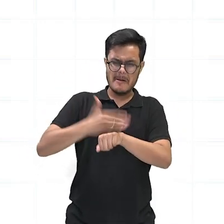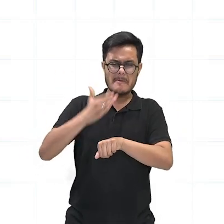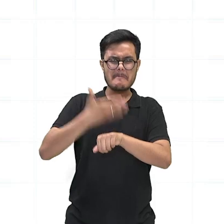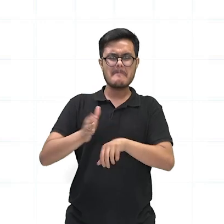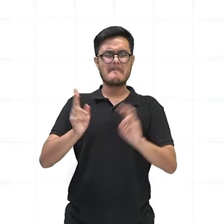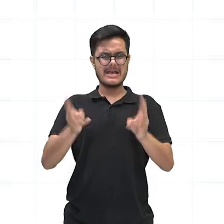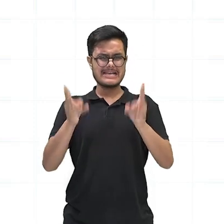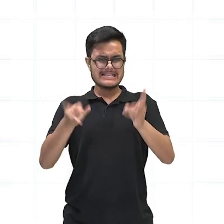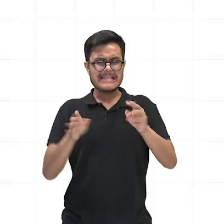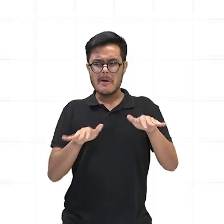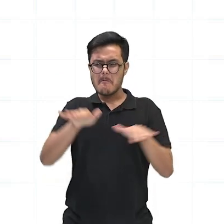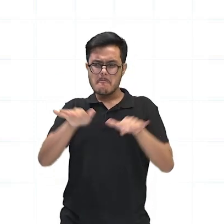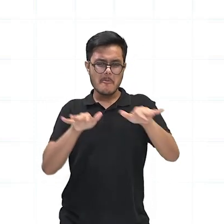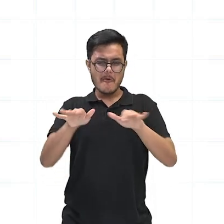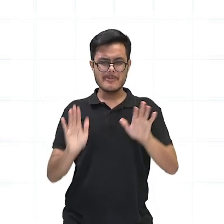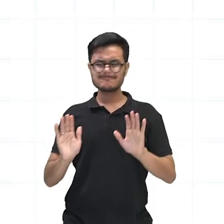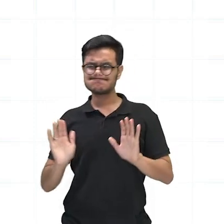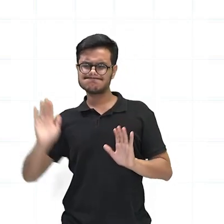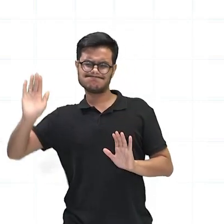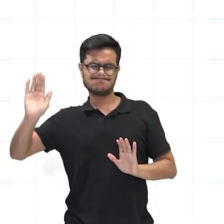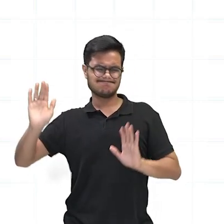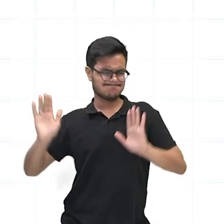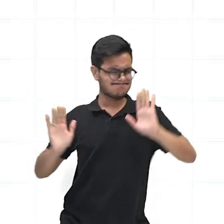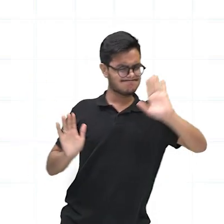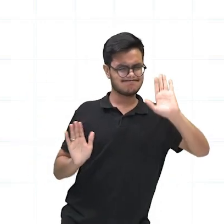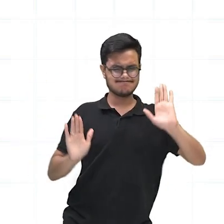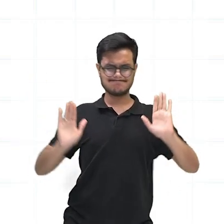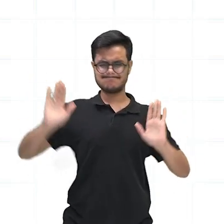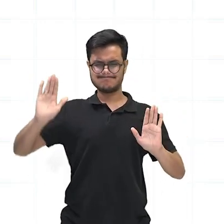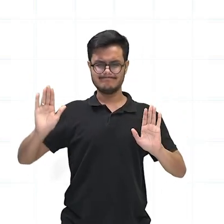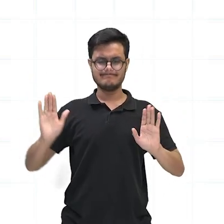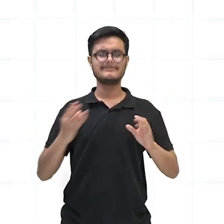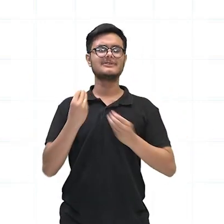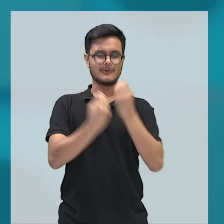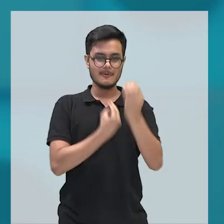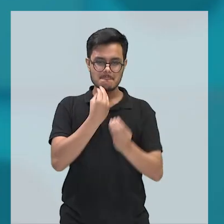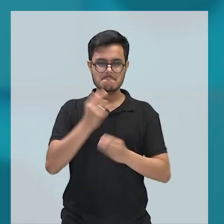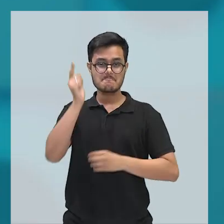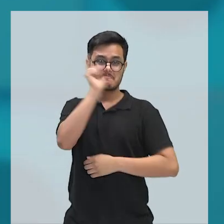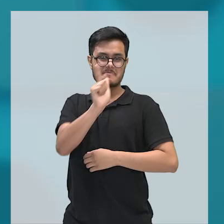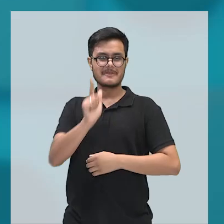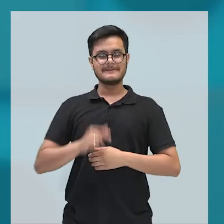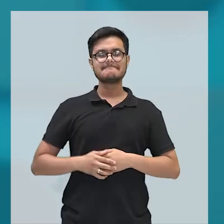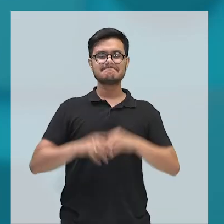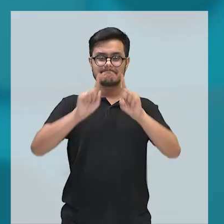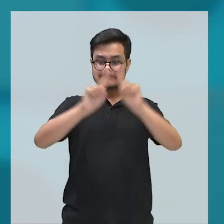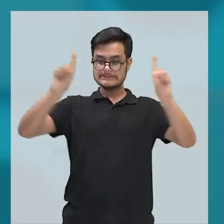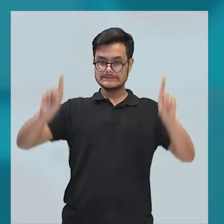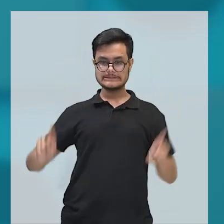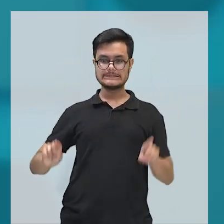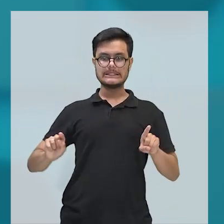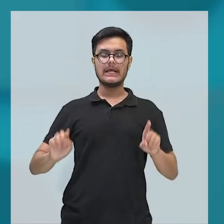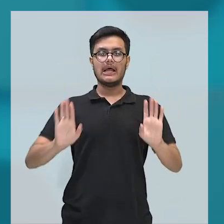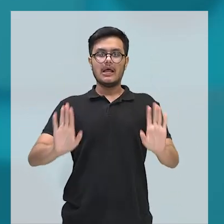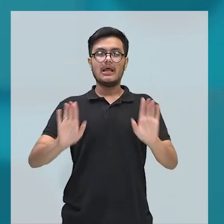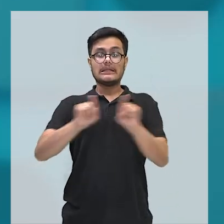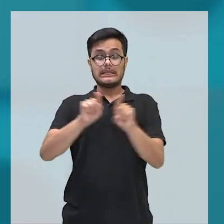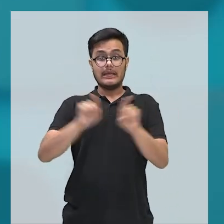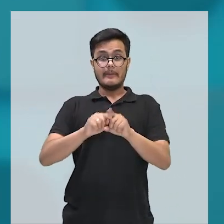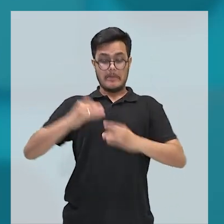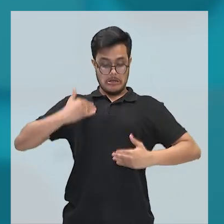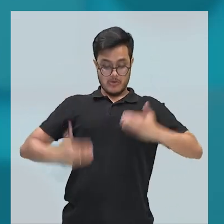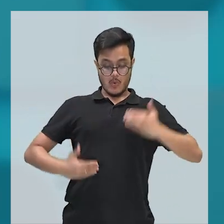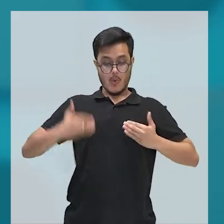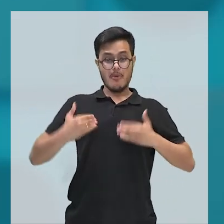os movimentos, né, para fazer ali a defesa da baliza. Lembrando que ele, além do peso corporal